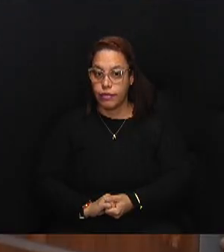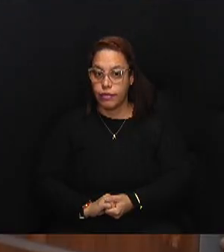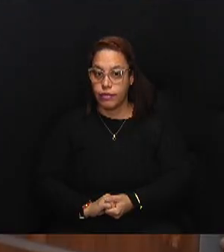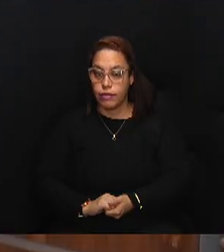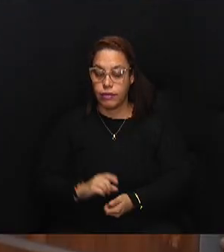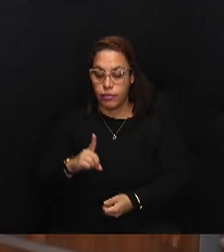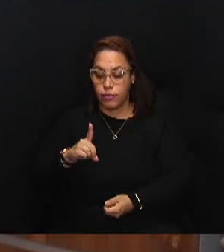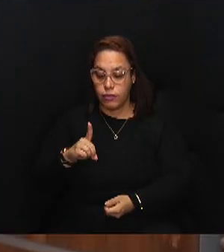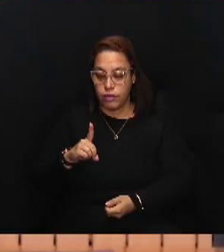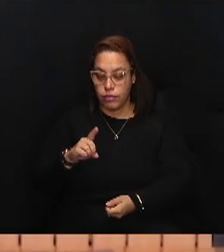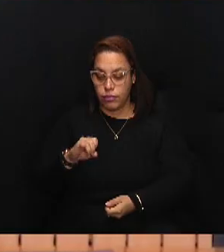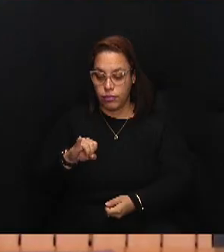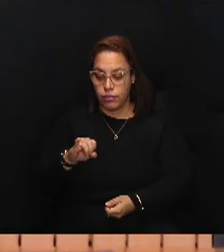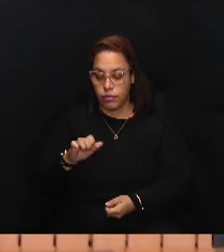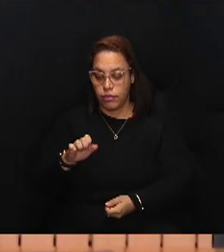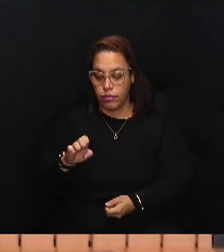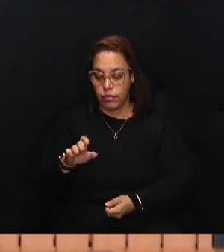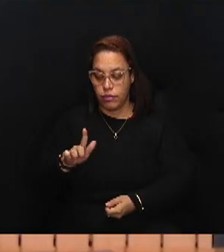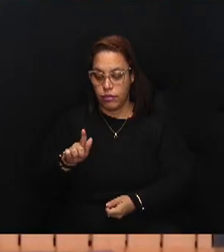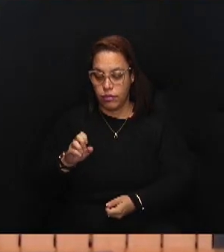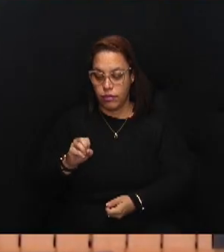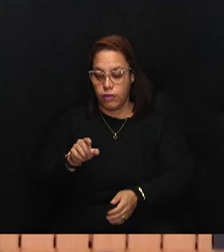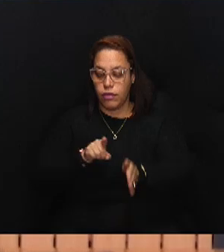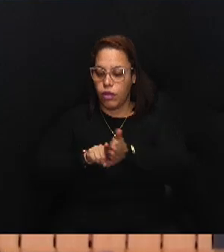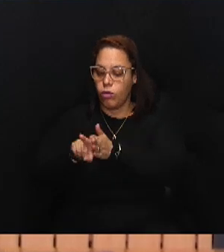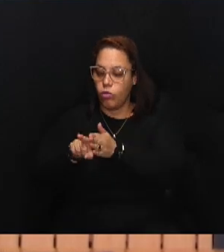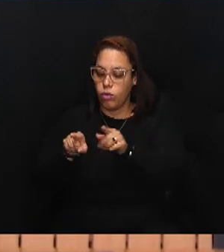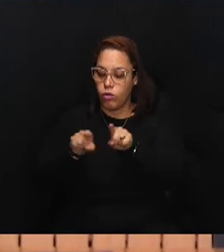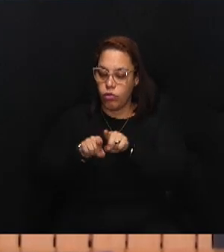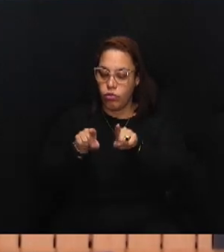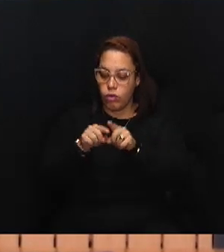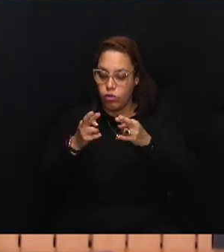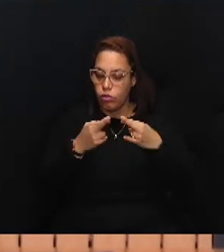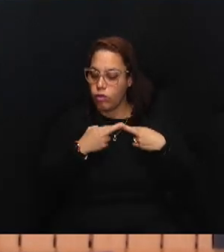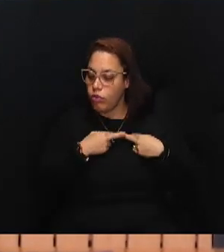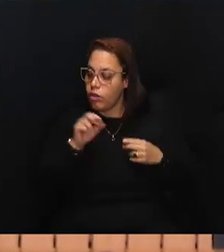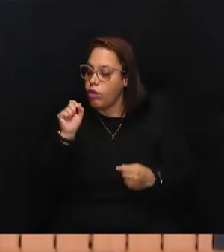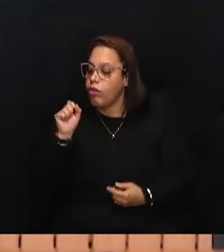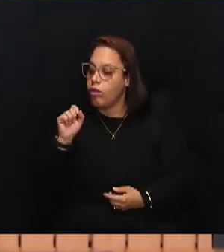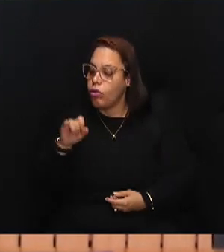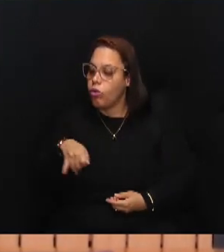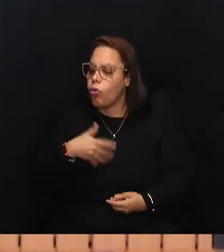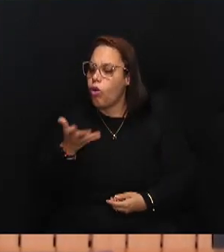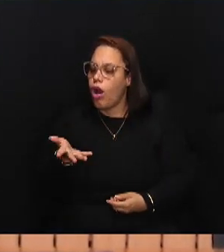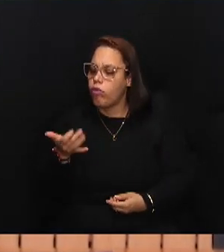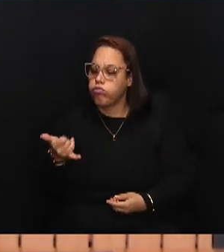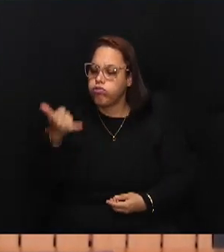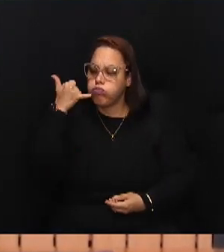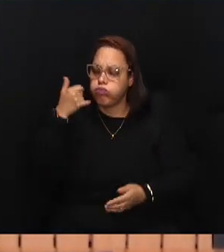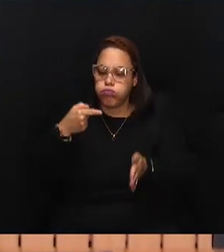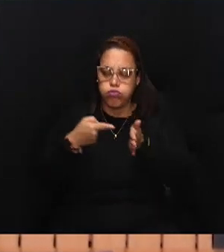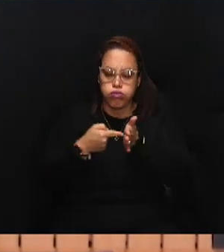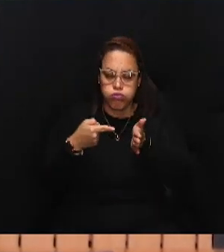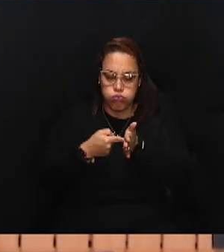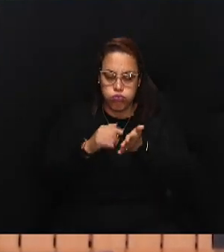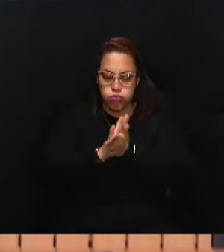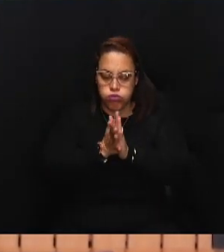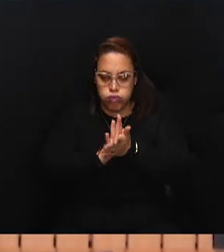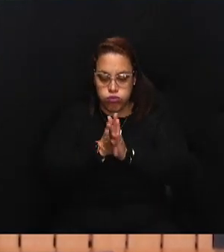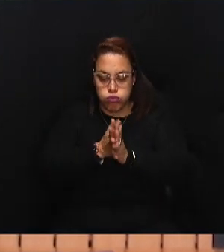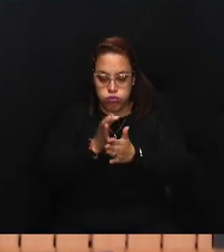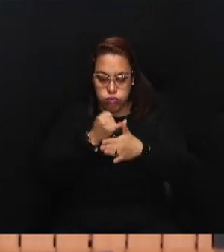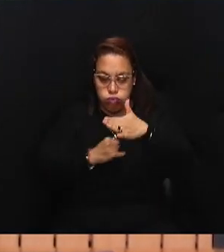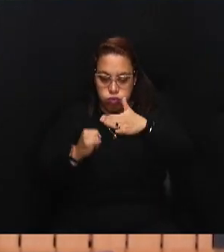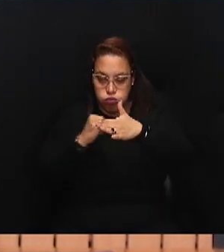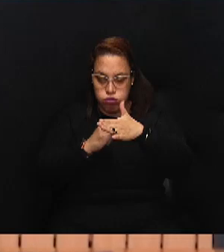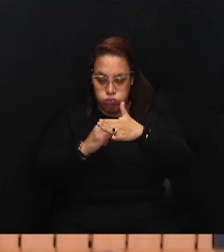Diego, gostaria de fazer uma pergunta para você também aqui, referente assim, qual o canal para denúncias de maus tratos pelas